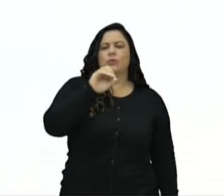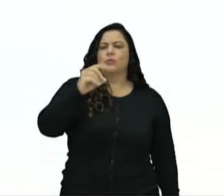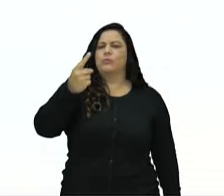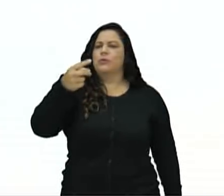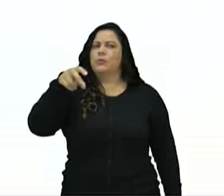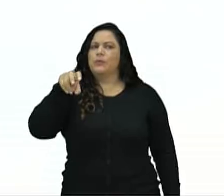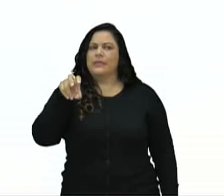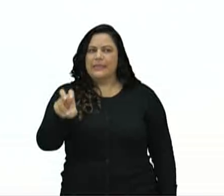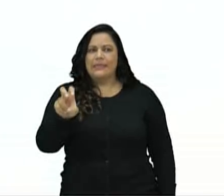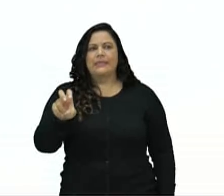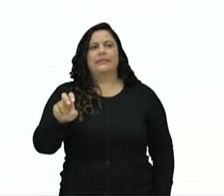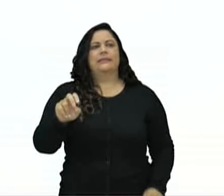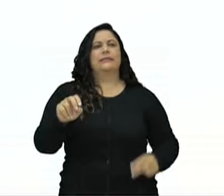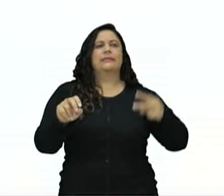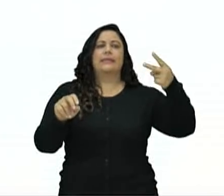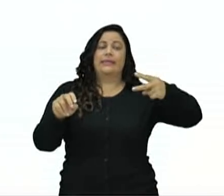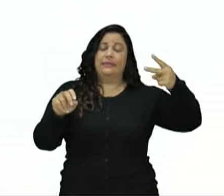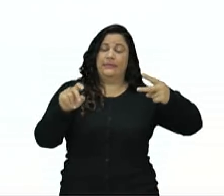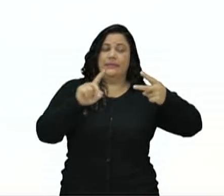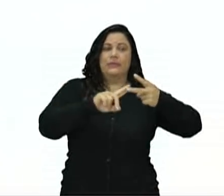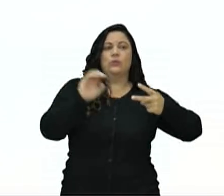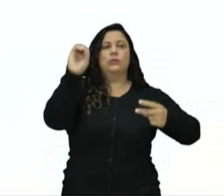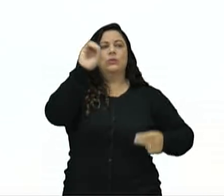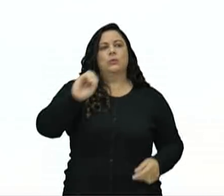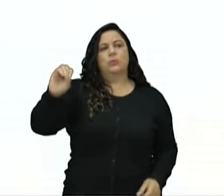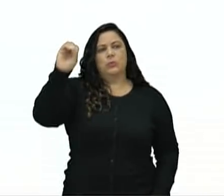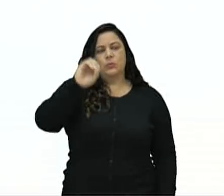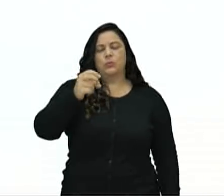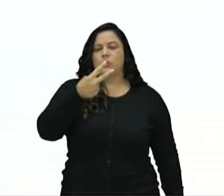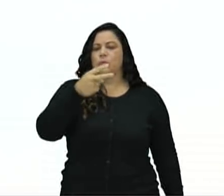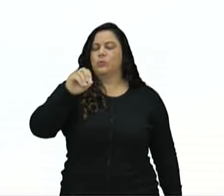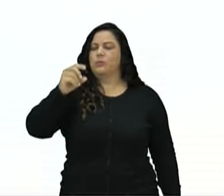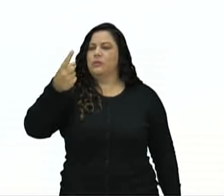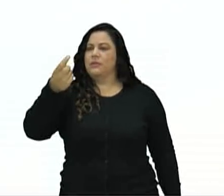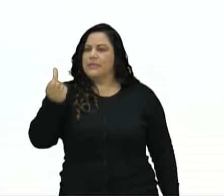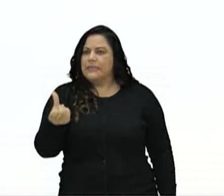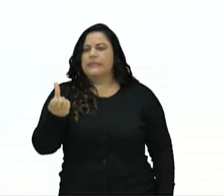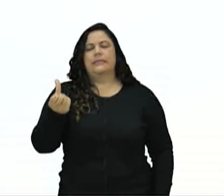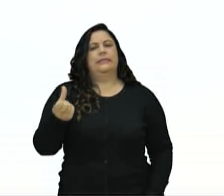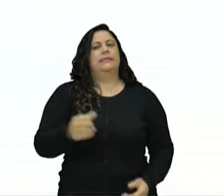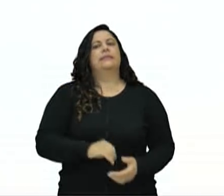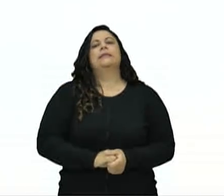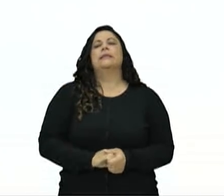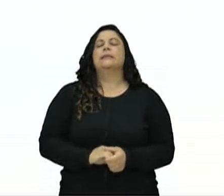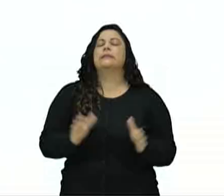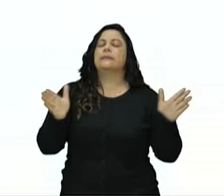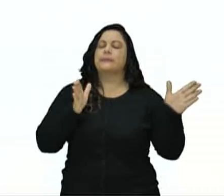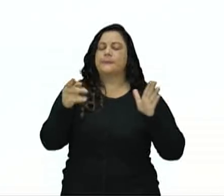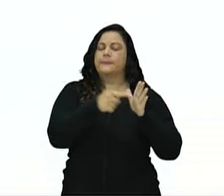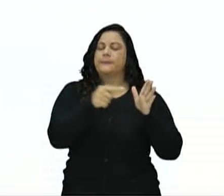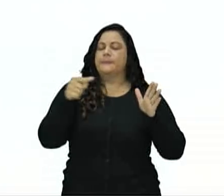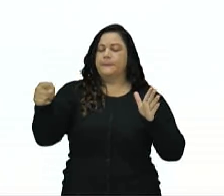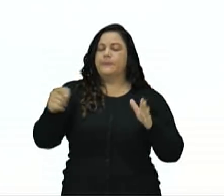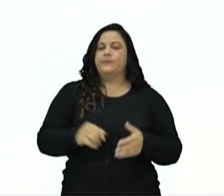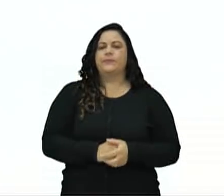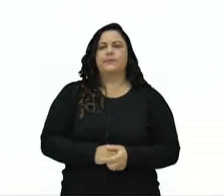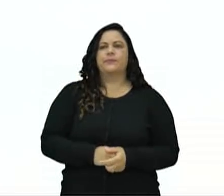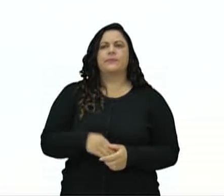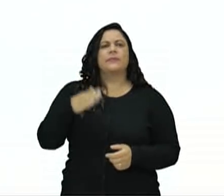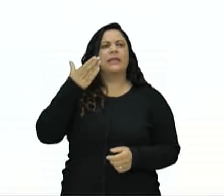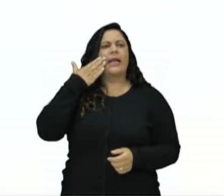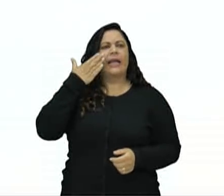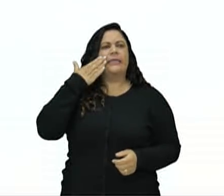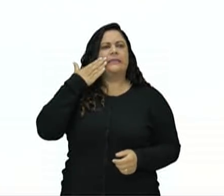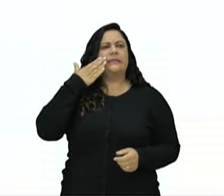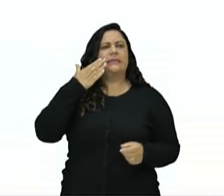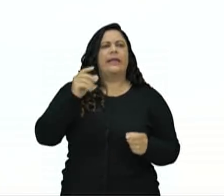Como vocês sabem, a Semana da Conscientização dos Transtornos Alimentares foi na semana passada. Desde